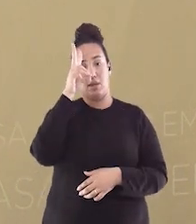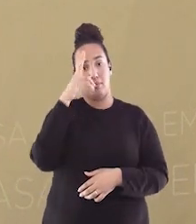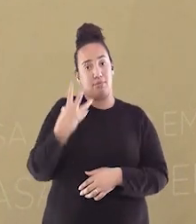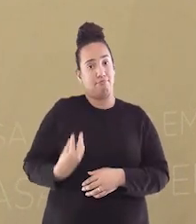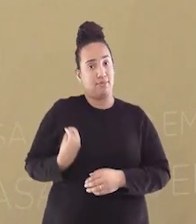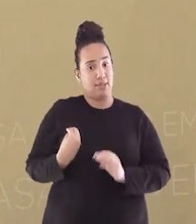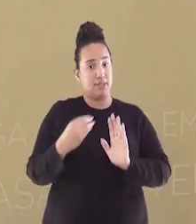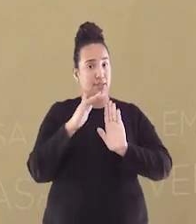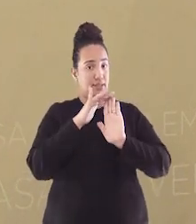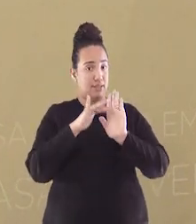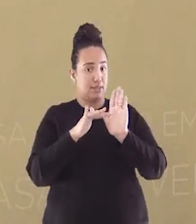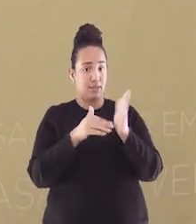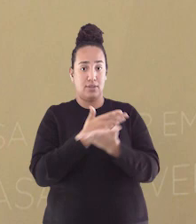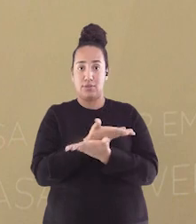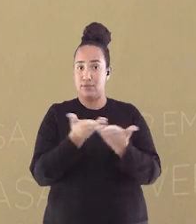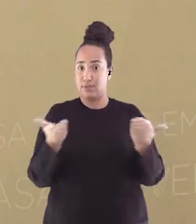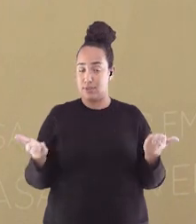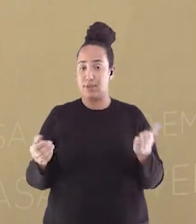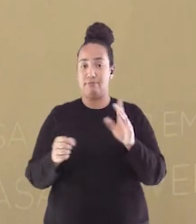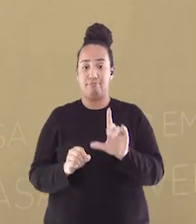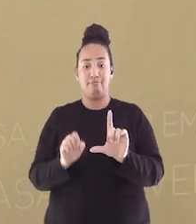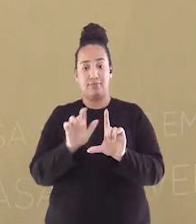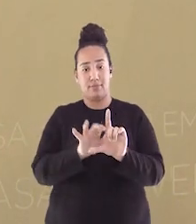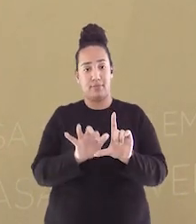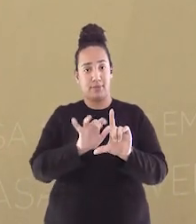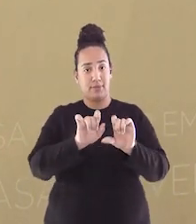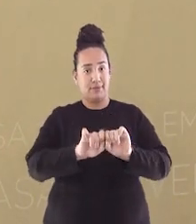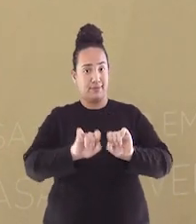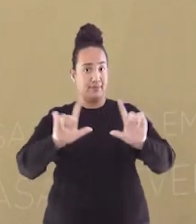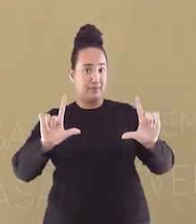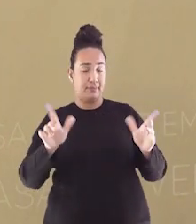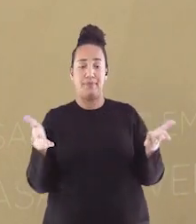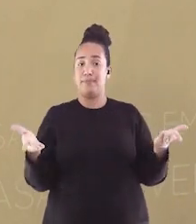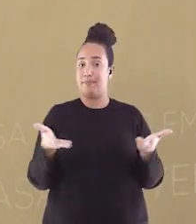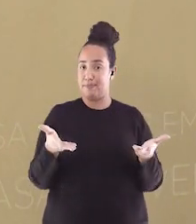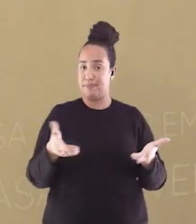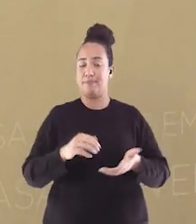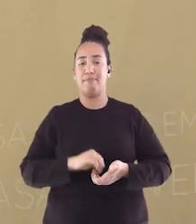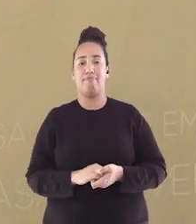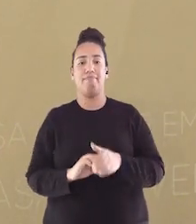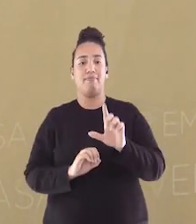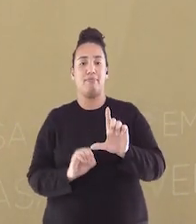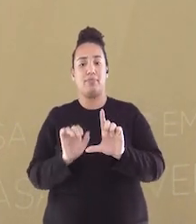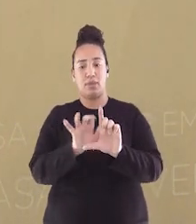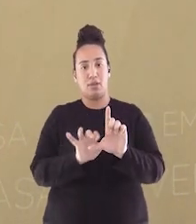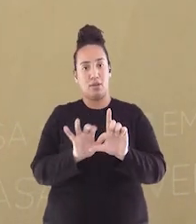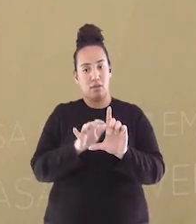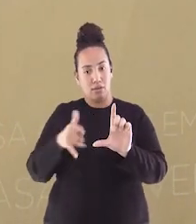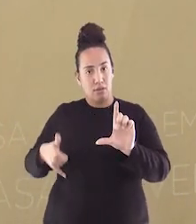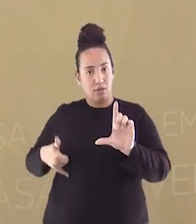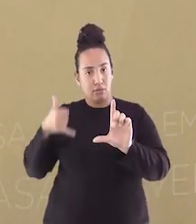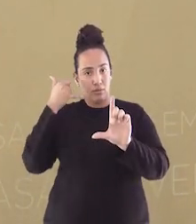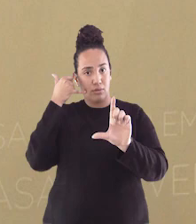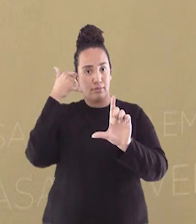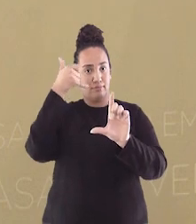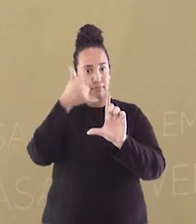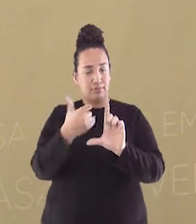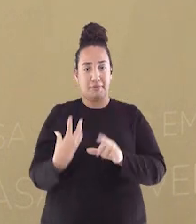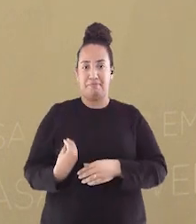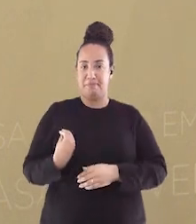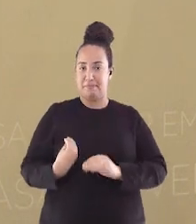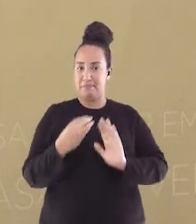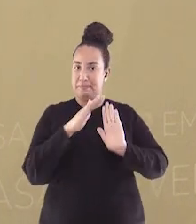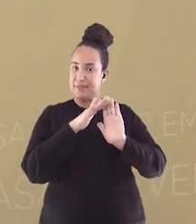Ela pode ser registrada pelo QR Code que está aqui na tela. Então, aponte a câmera do seu celular para ele e registre sua presença com a